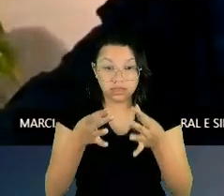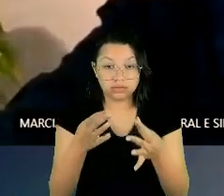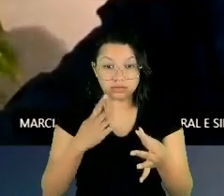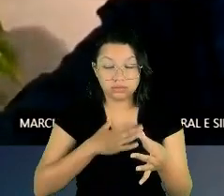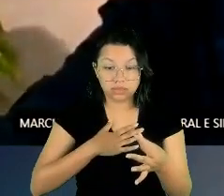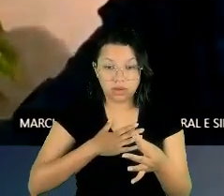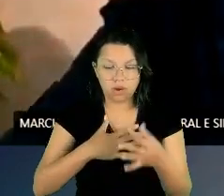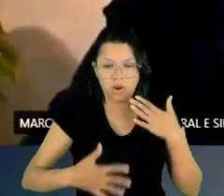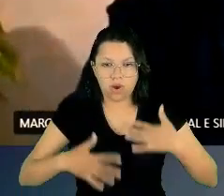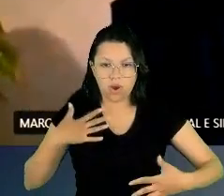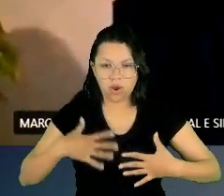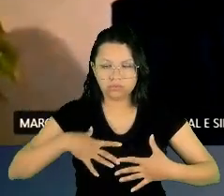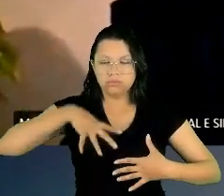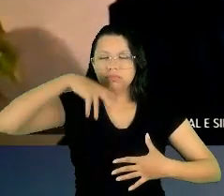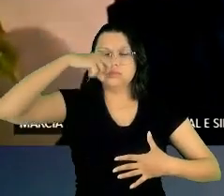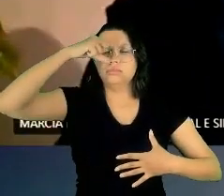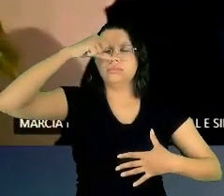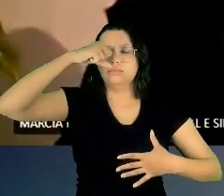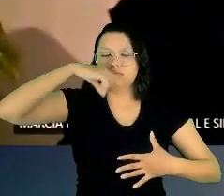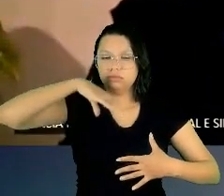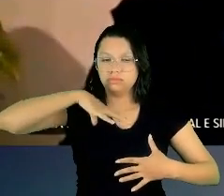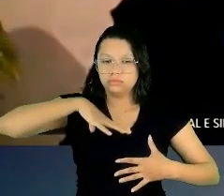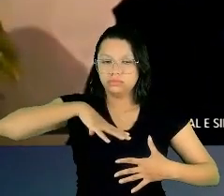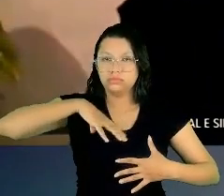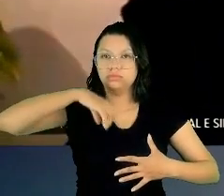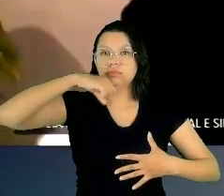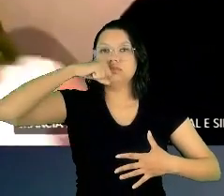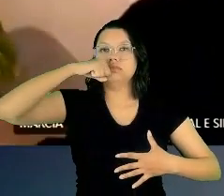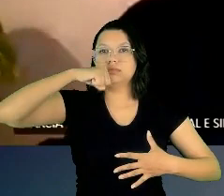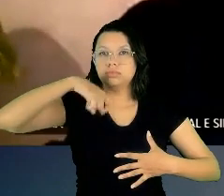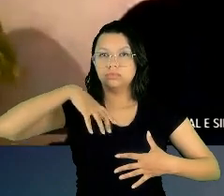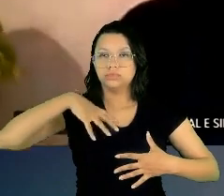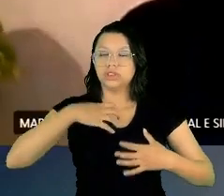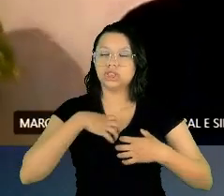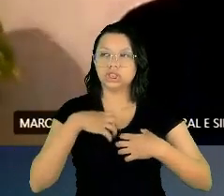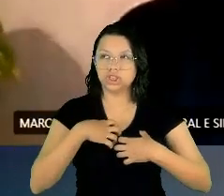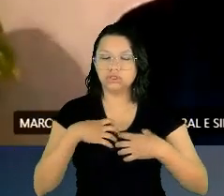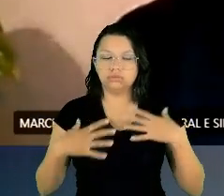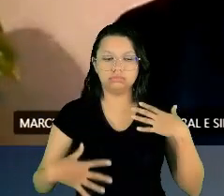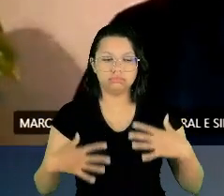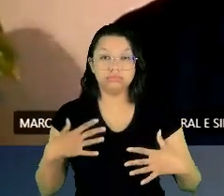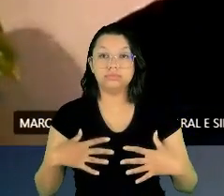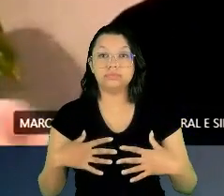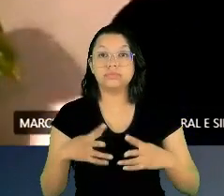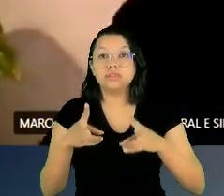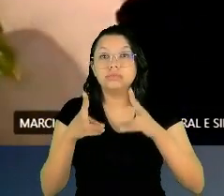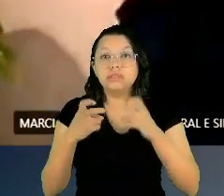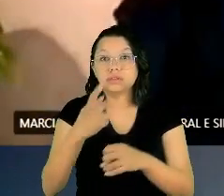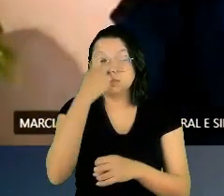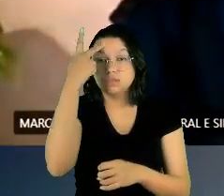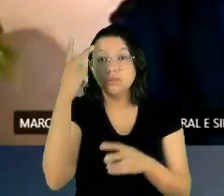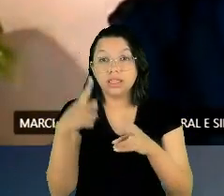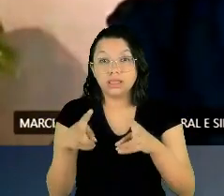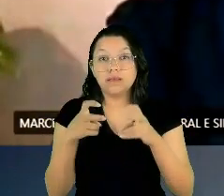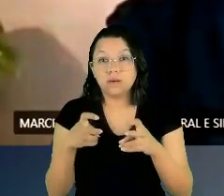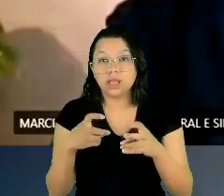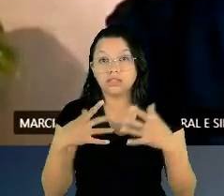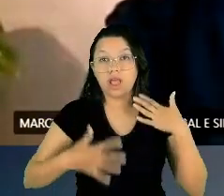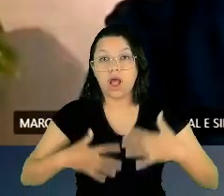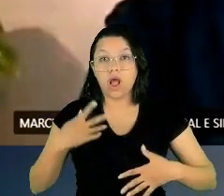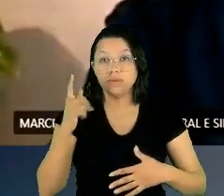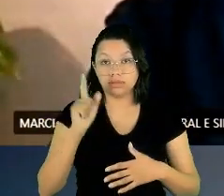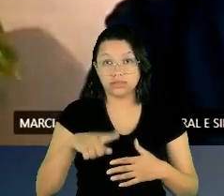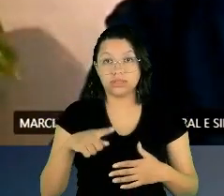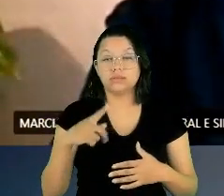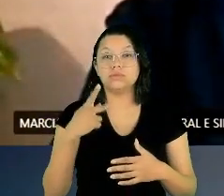corpo, na respiração, na sensação desse ar entrando e saindo do meu corpo. E eles viram que as pessoas que não reconhecem esse